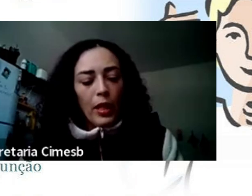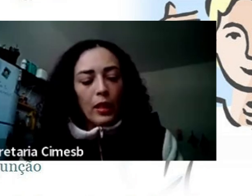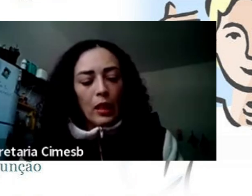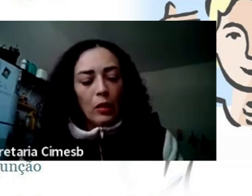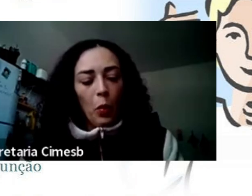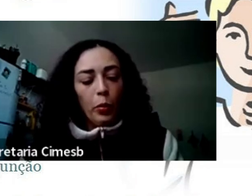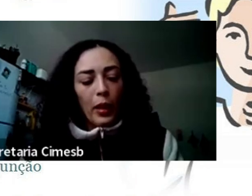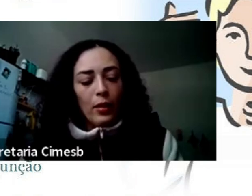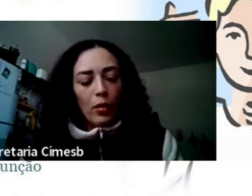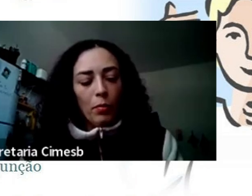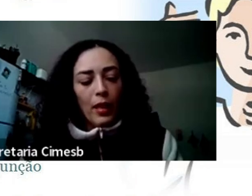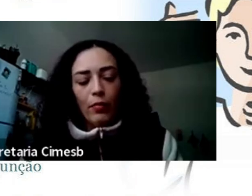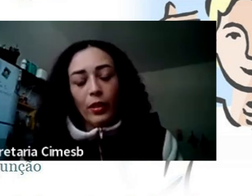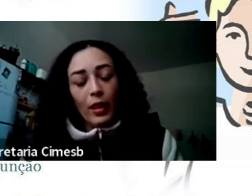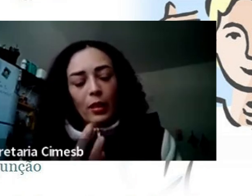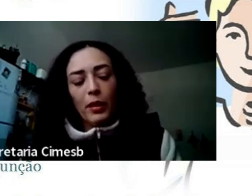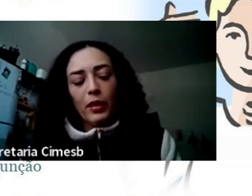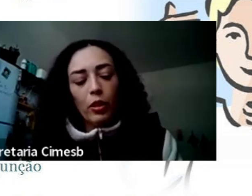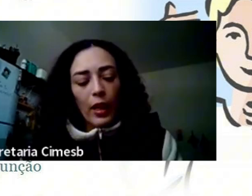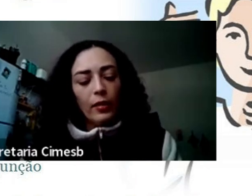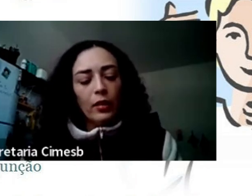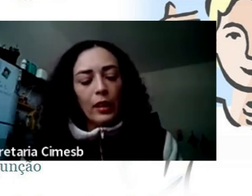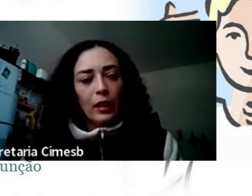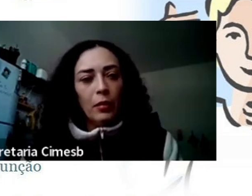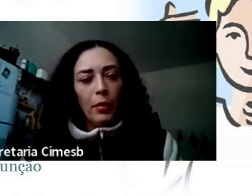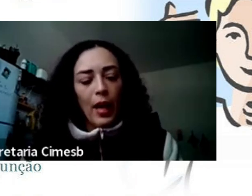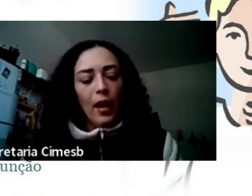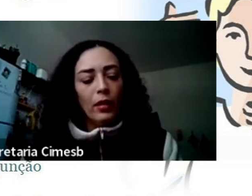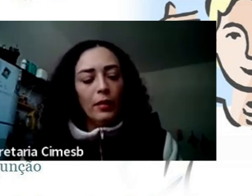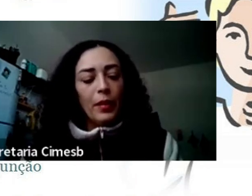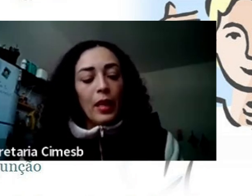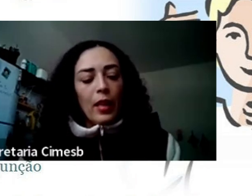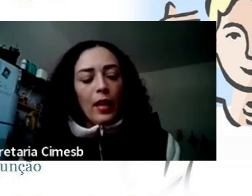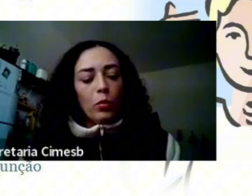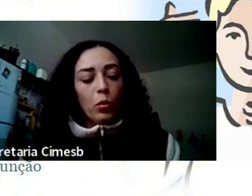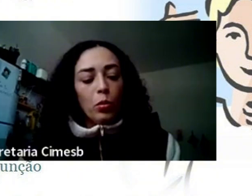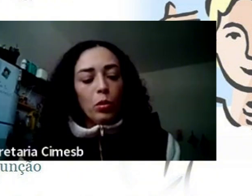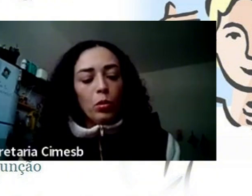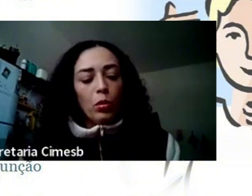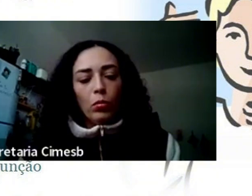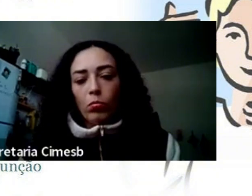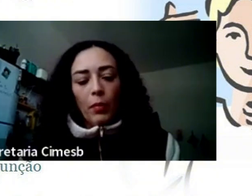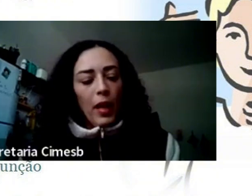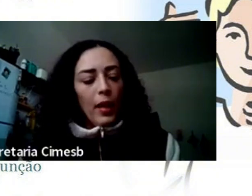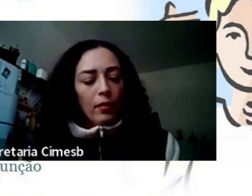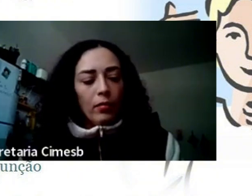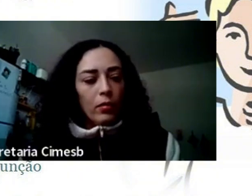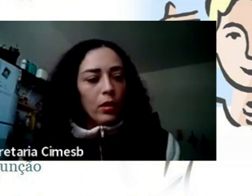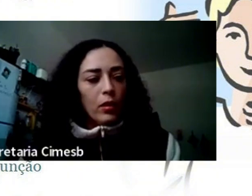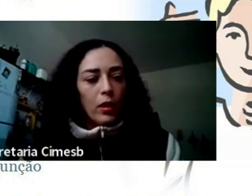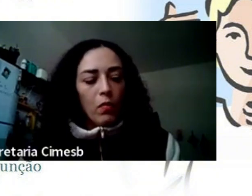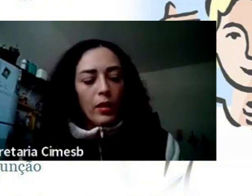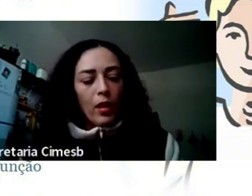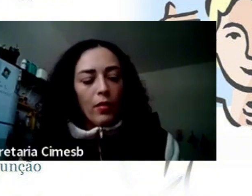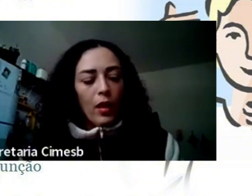ali comunica. Tem um outro caso também, eu vou trazendo bastante casos aqui para aula, e era um surdo também.